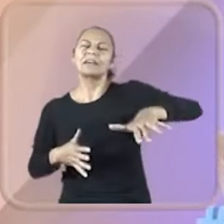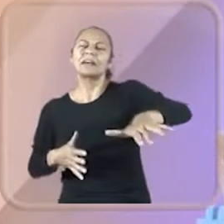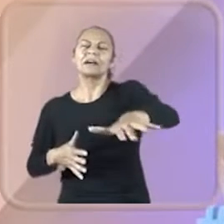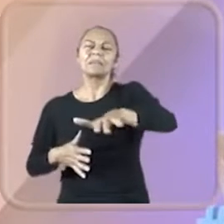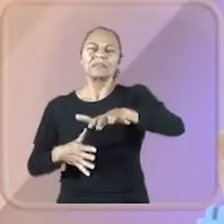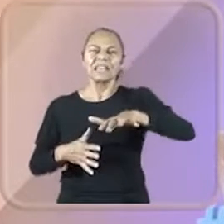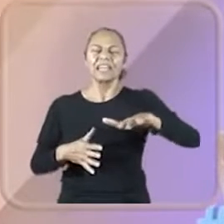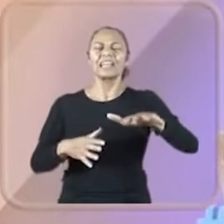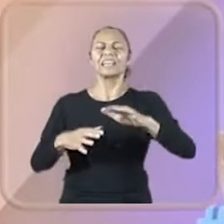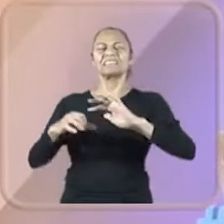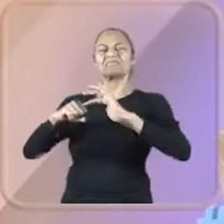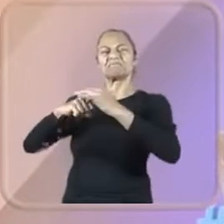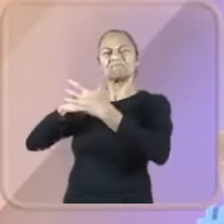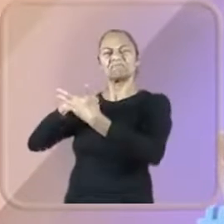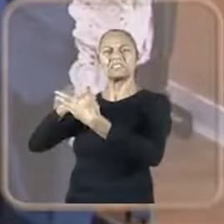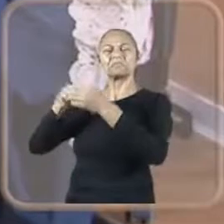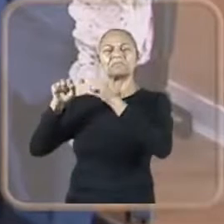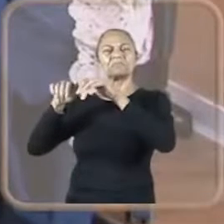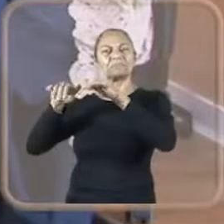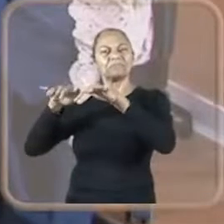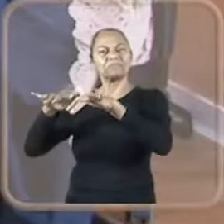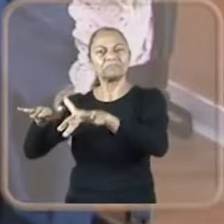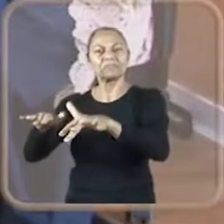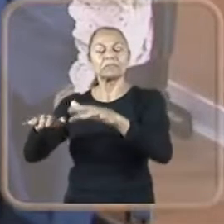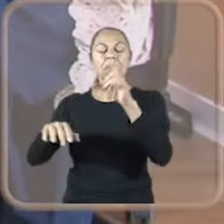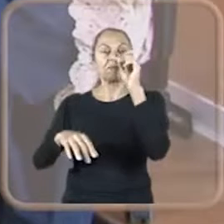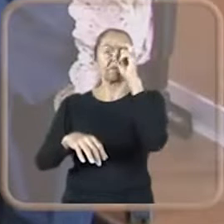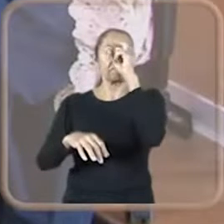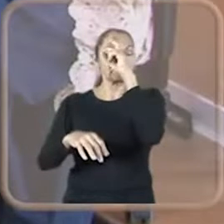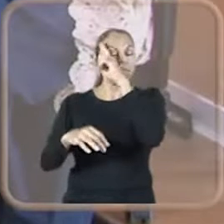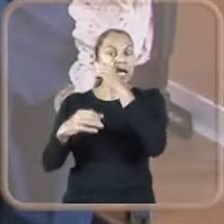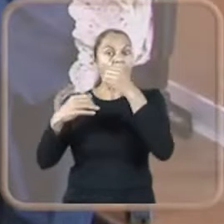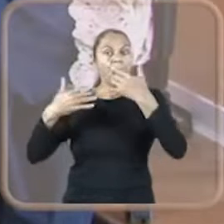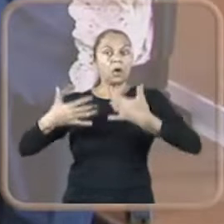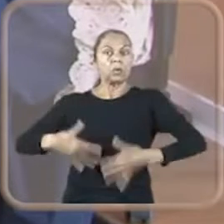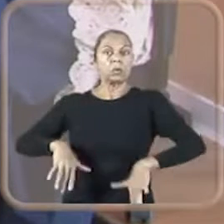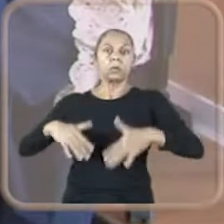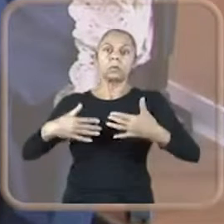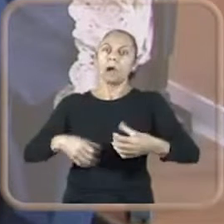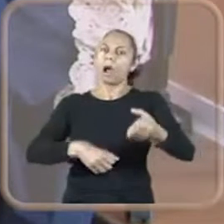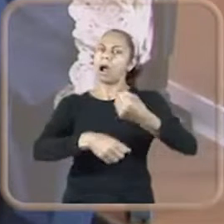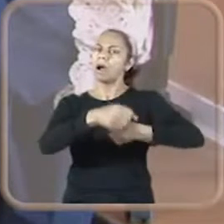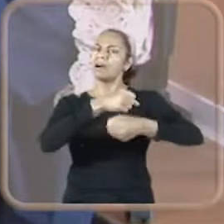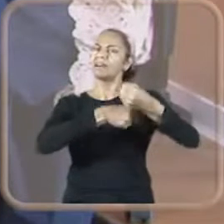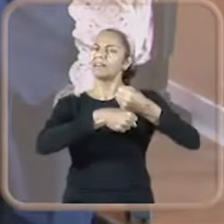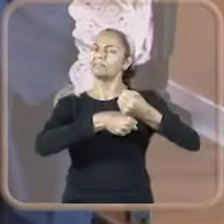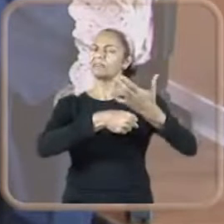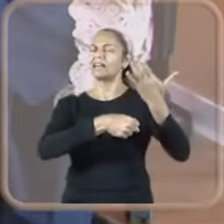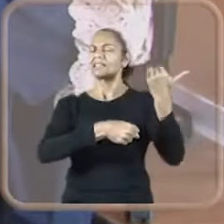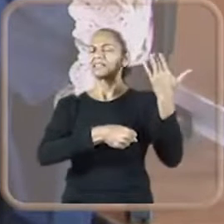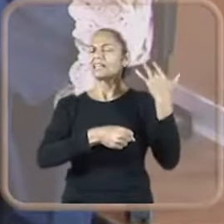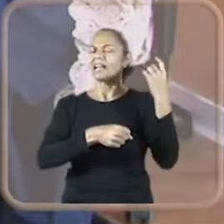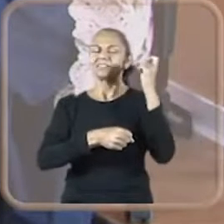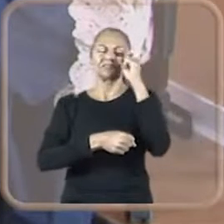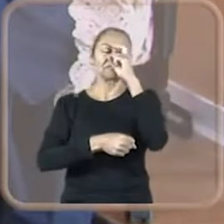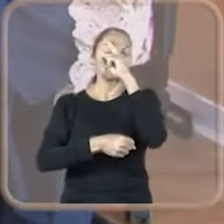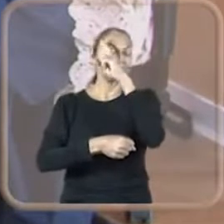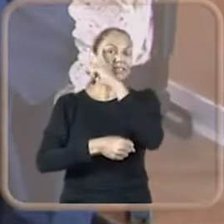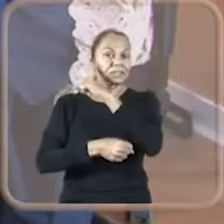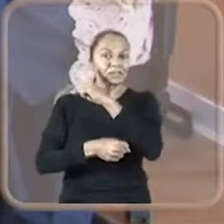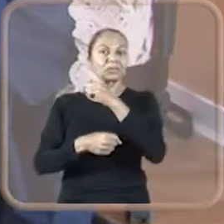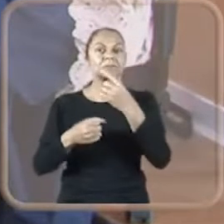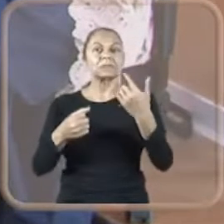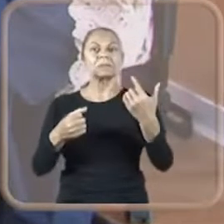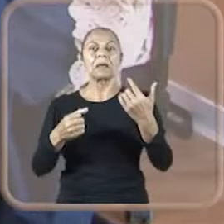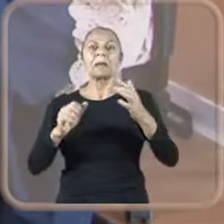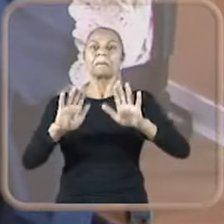ambiente de pandemia que a gente vive, por qual a gente já passou, o ano passado foi um ano muito complexo, né? Mas